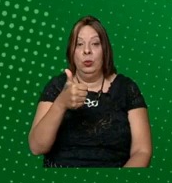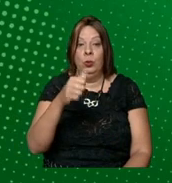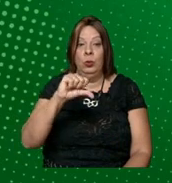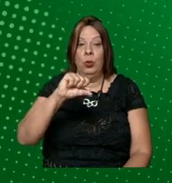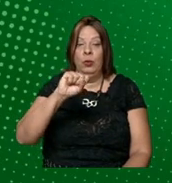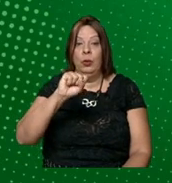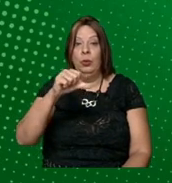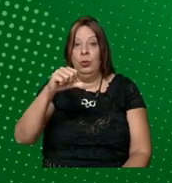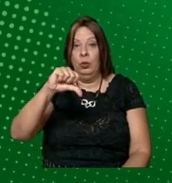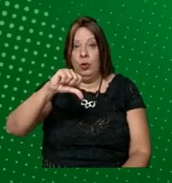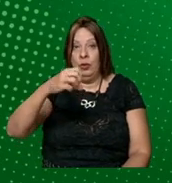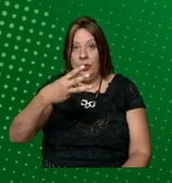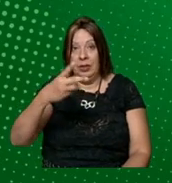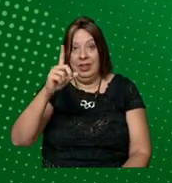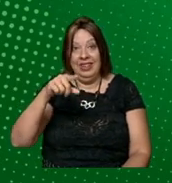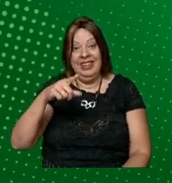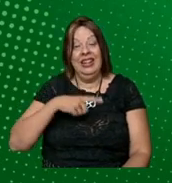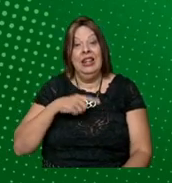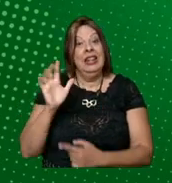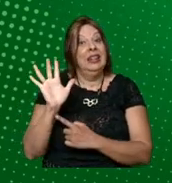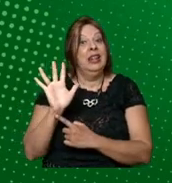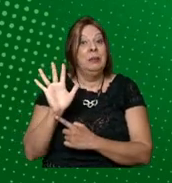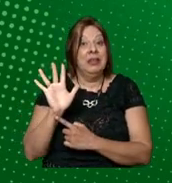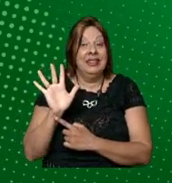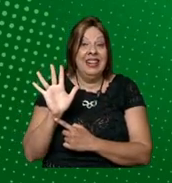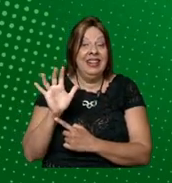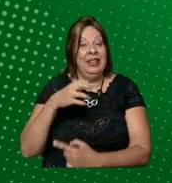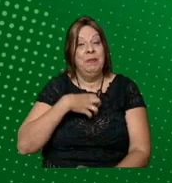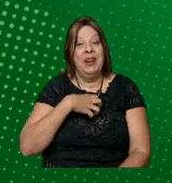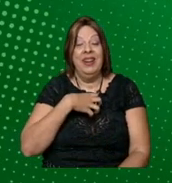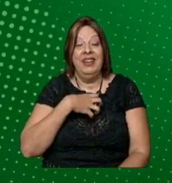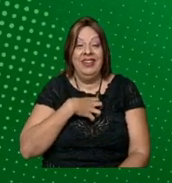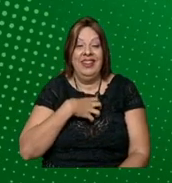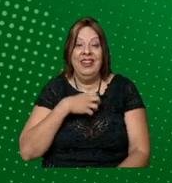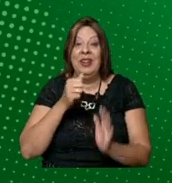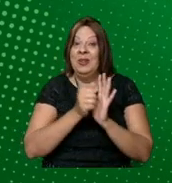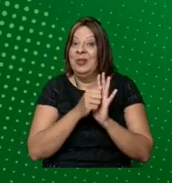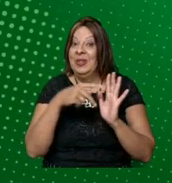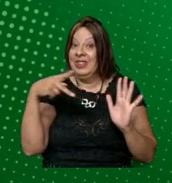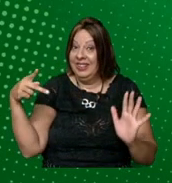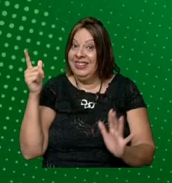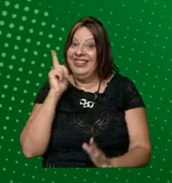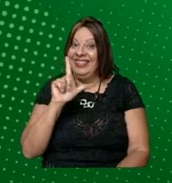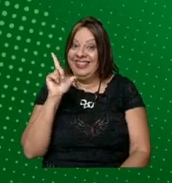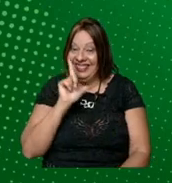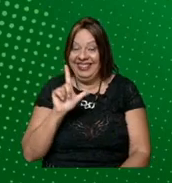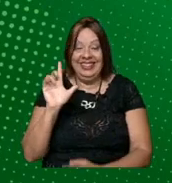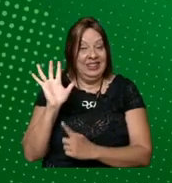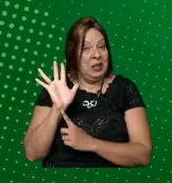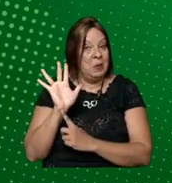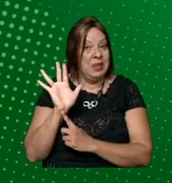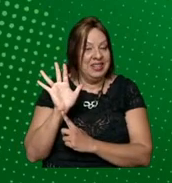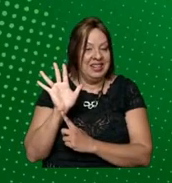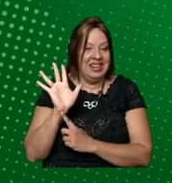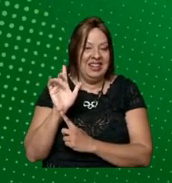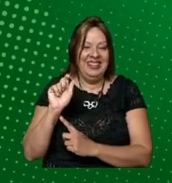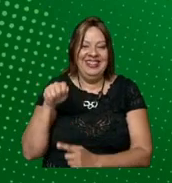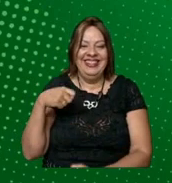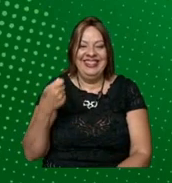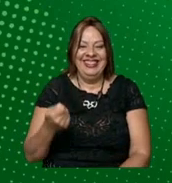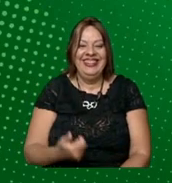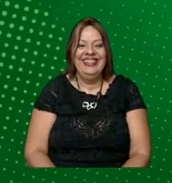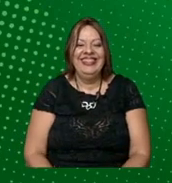é o Antônio Carlos de Camaçari, olha lá, na Bahia, adquiriu pelo aplicativo e leva R$500, muito